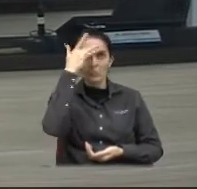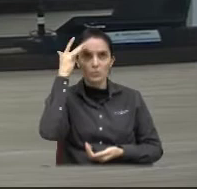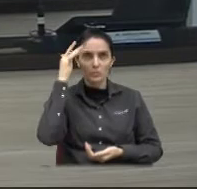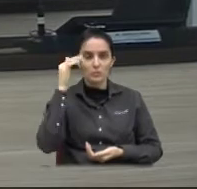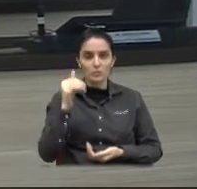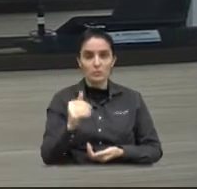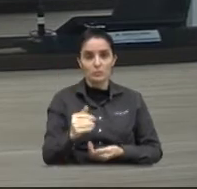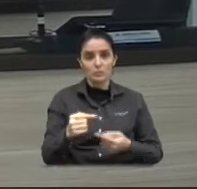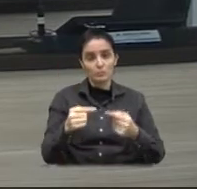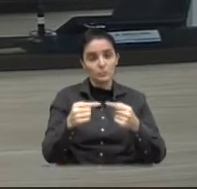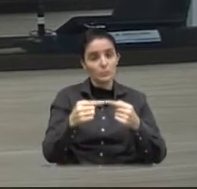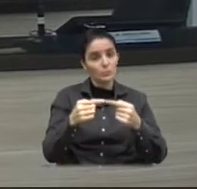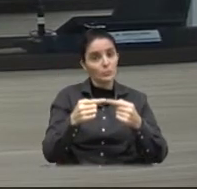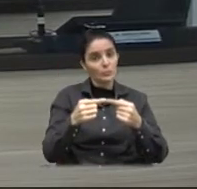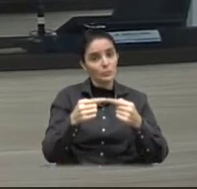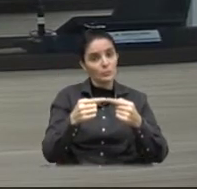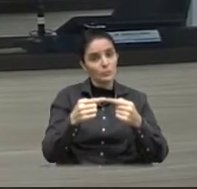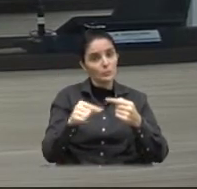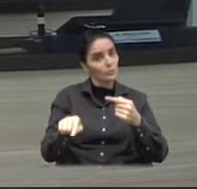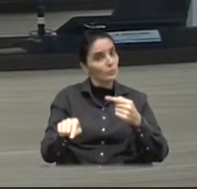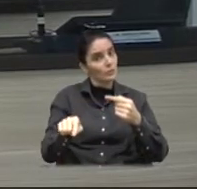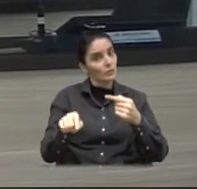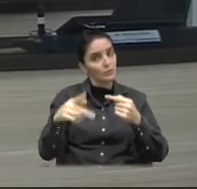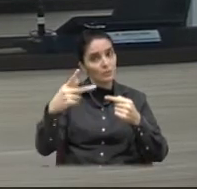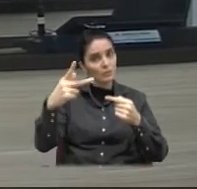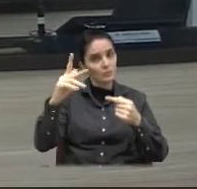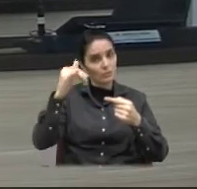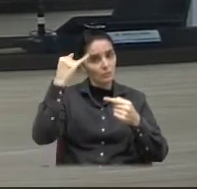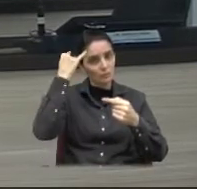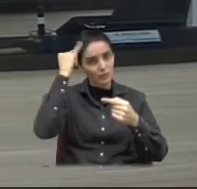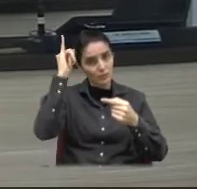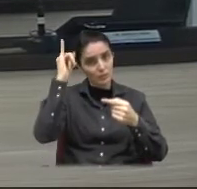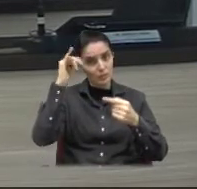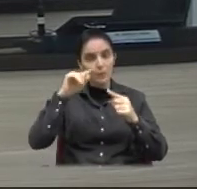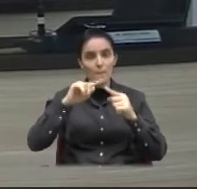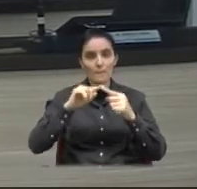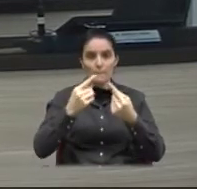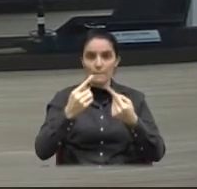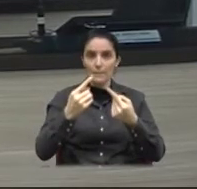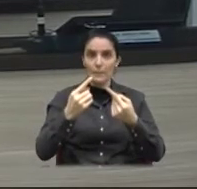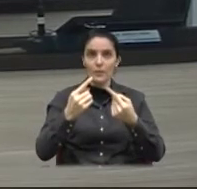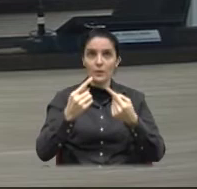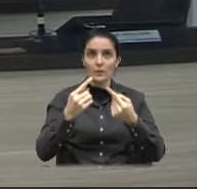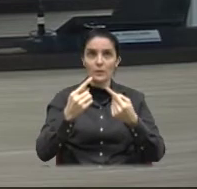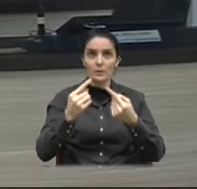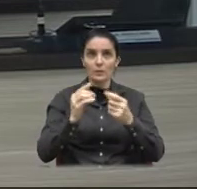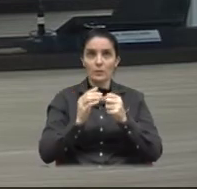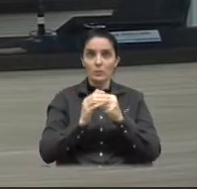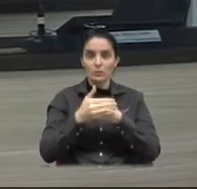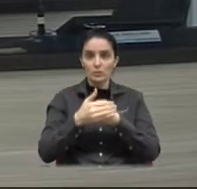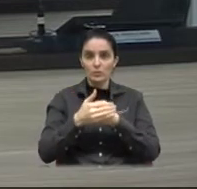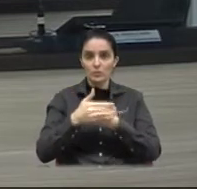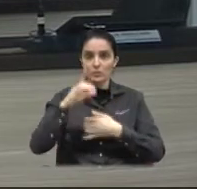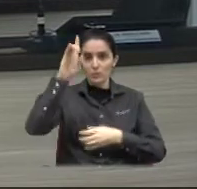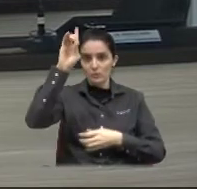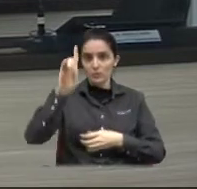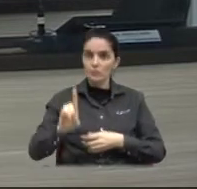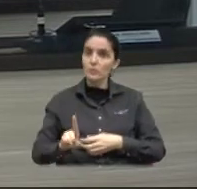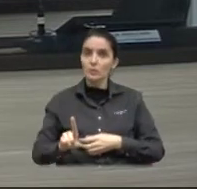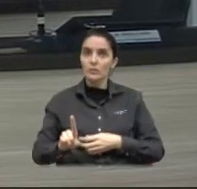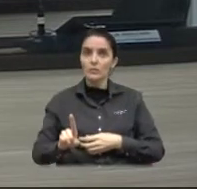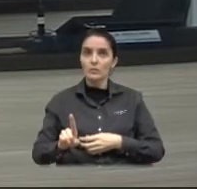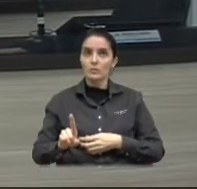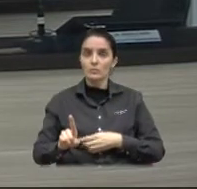as suas ideias mas defenderei até a morte o direito de você